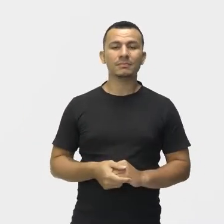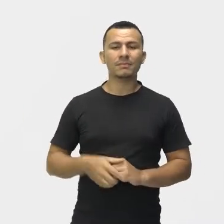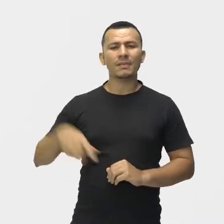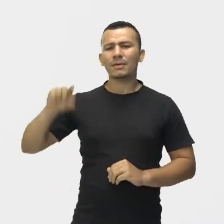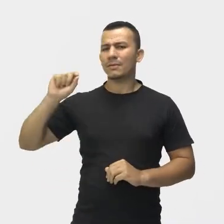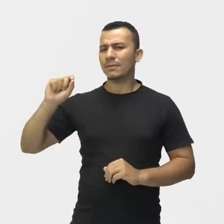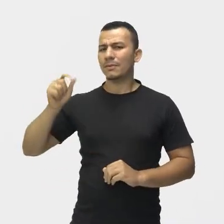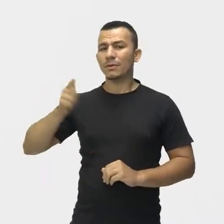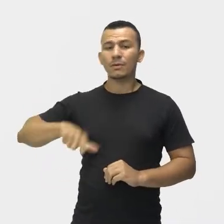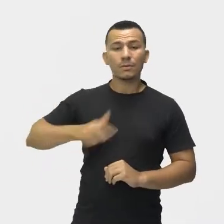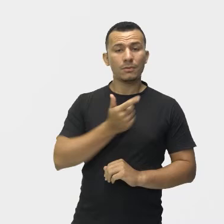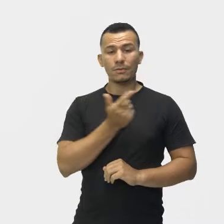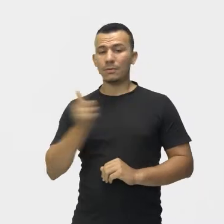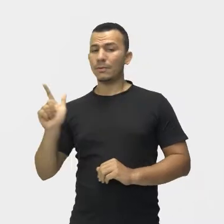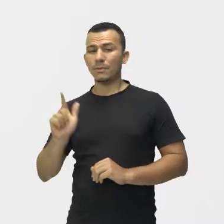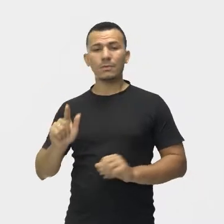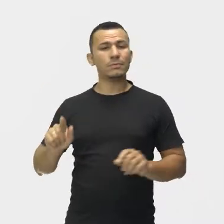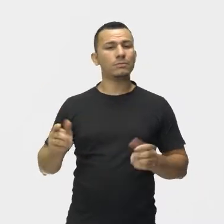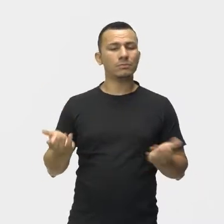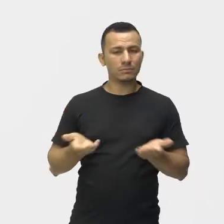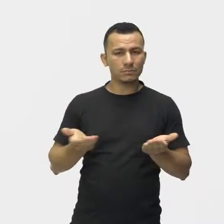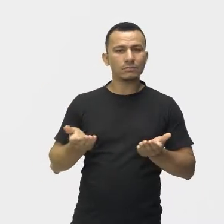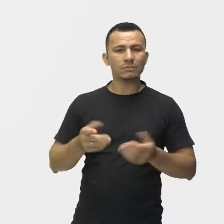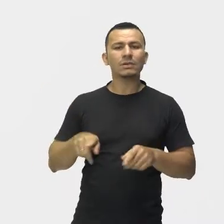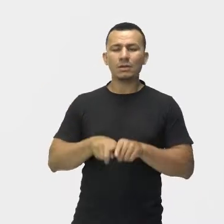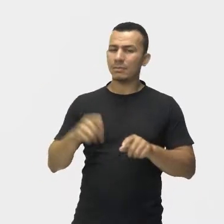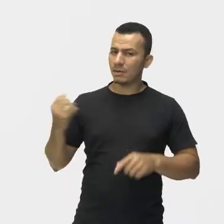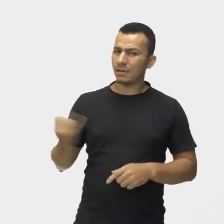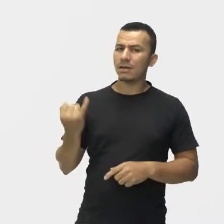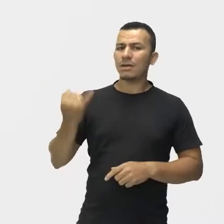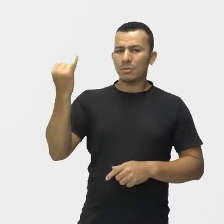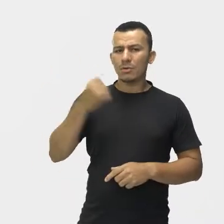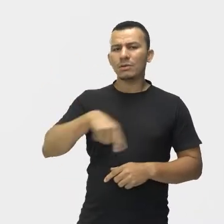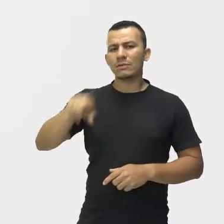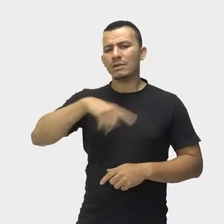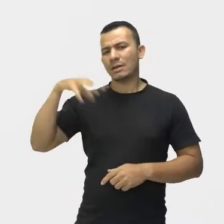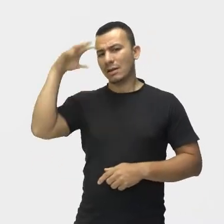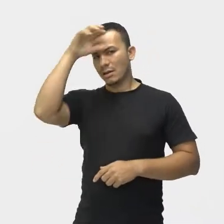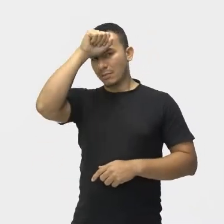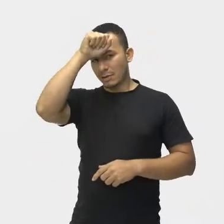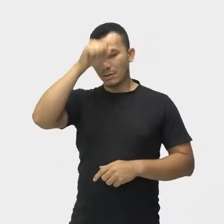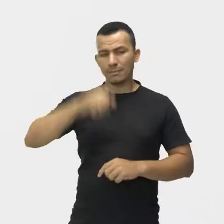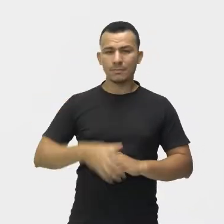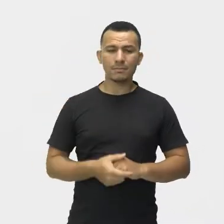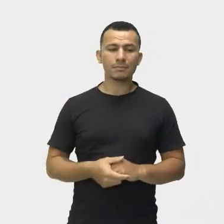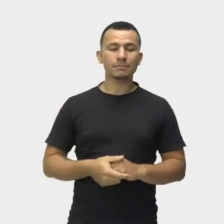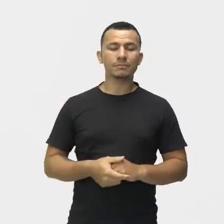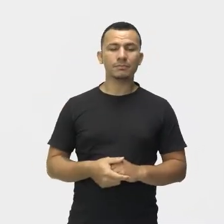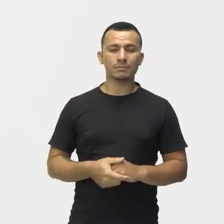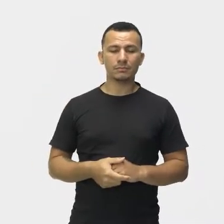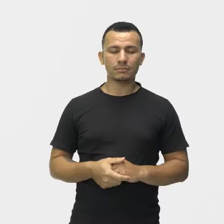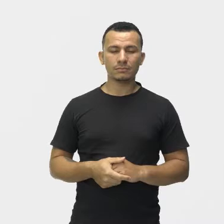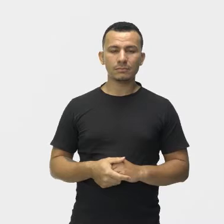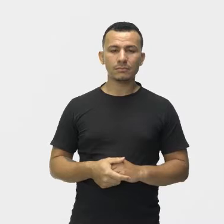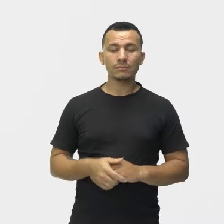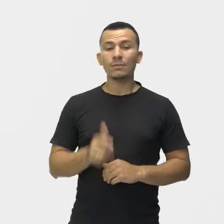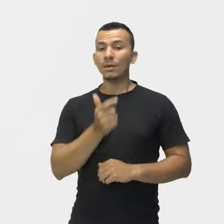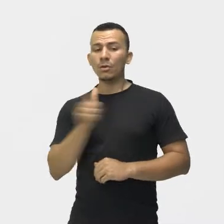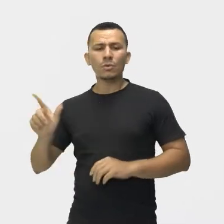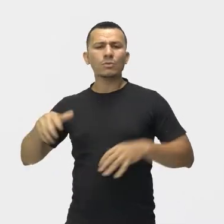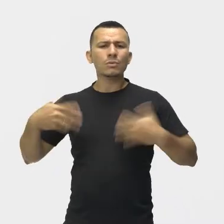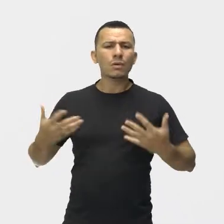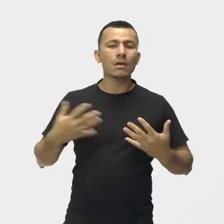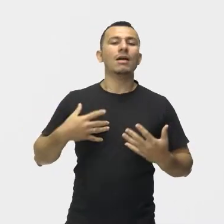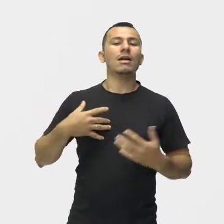né? A gente vai conhecer outros sentidos aí que também são muito importantes para a gente perceber o mundo à nossa volta. O outro que a gente vai perceber é